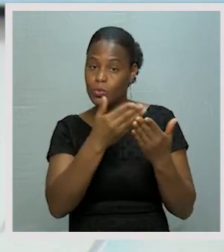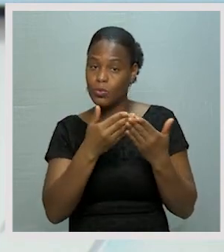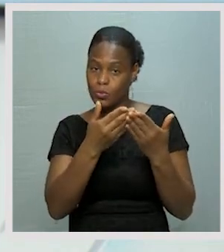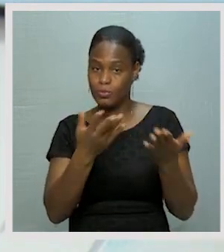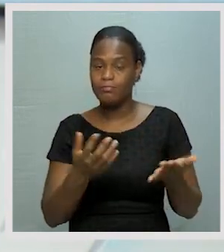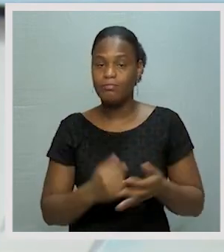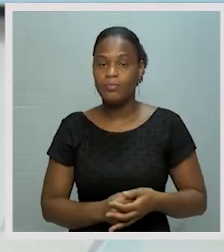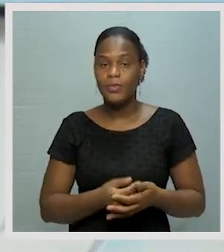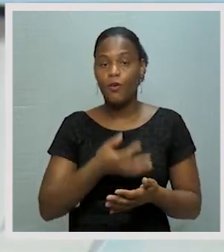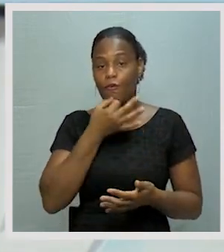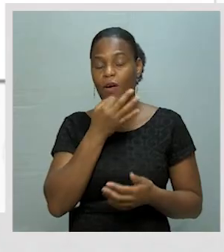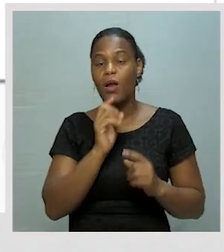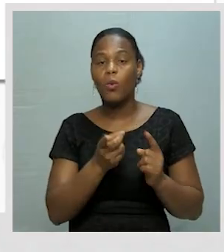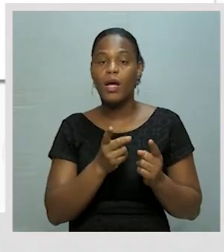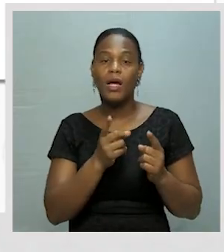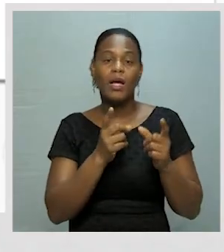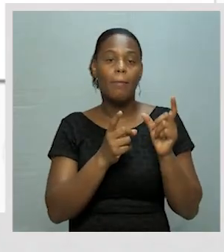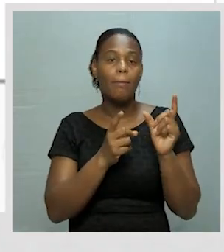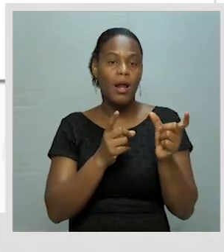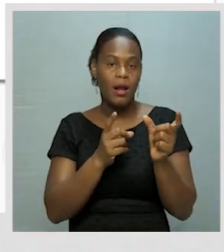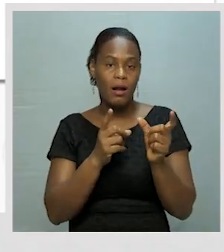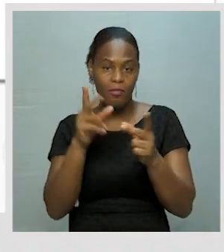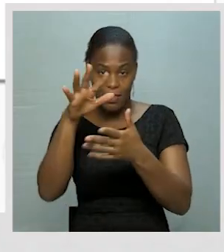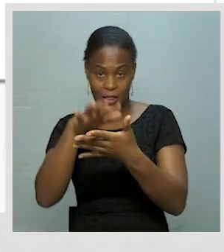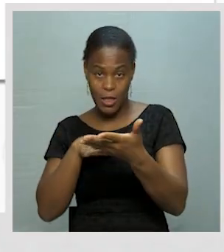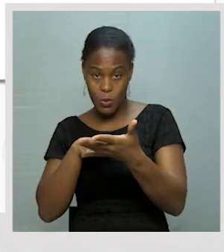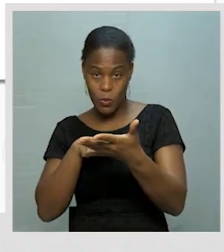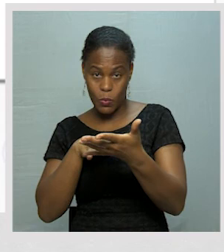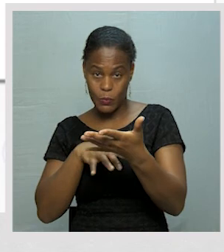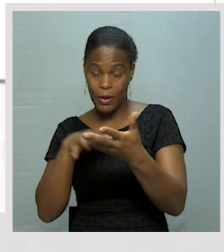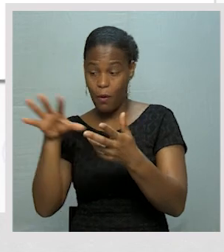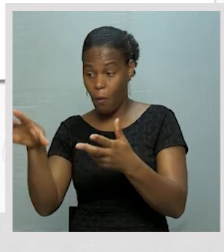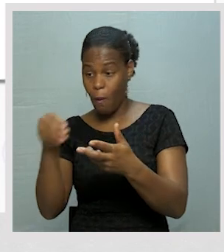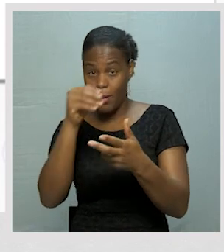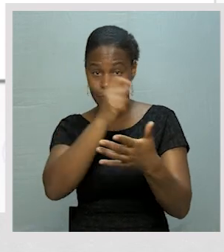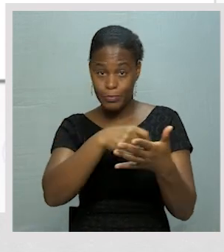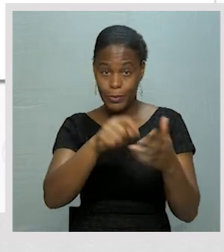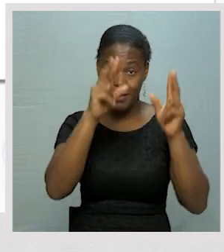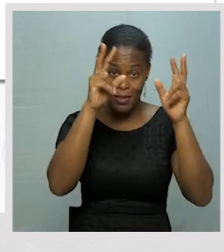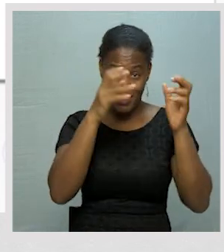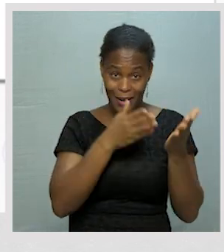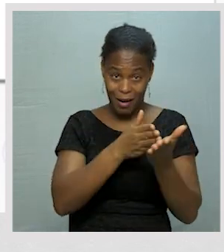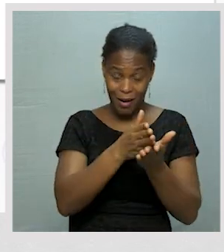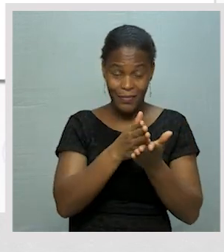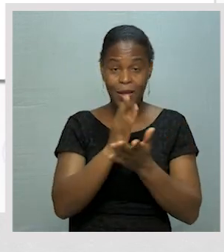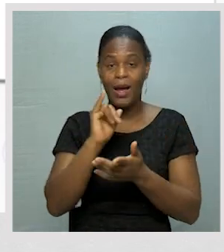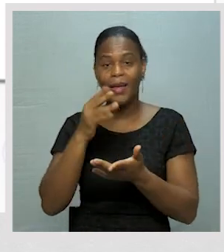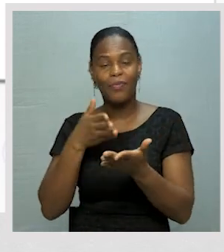vosso estudo académico. Falamos de quê? Da citação, direta e indireta, como é que nós devemos